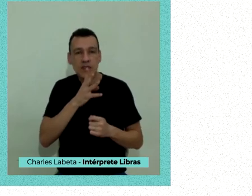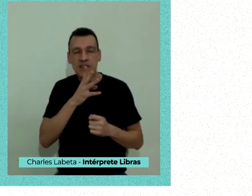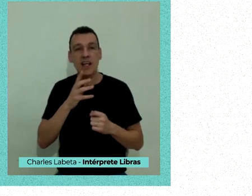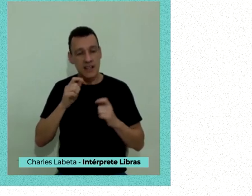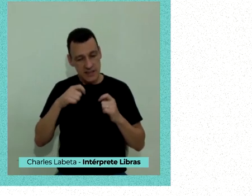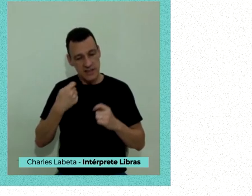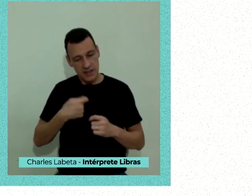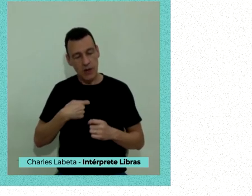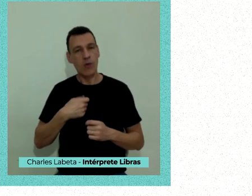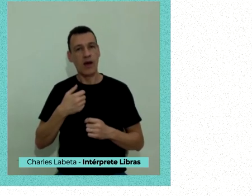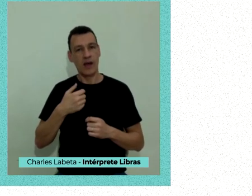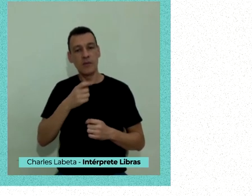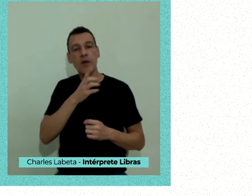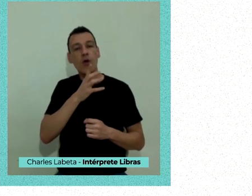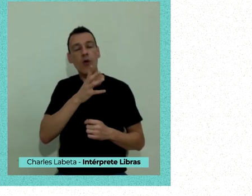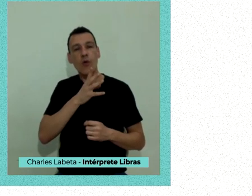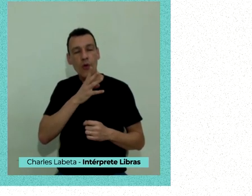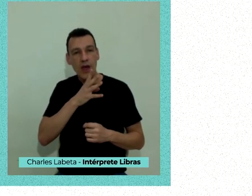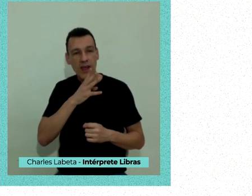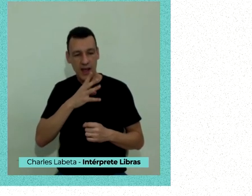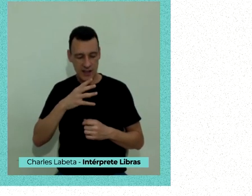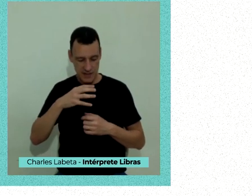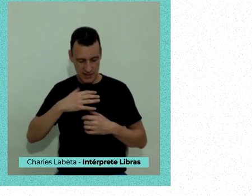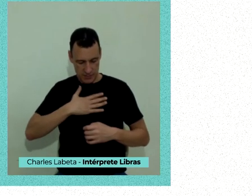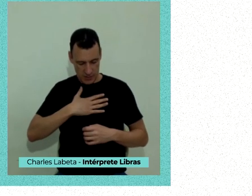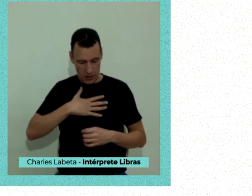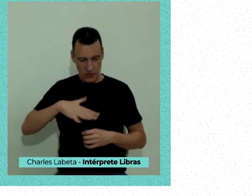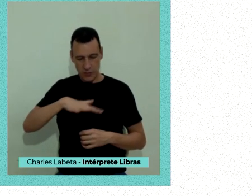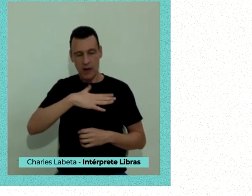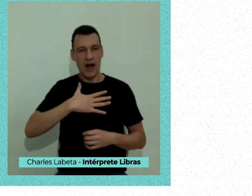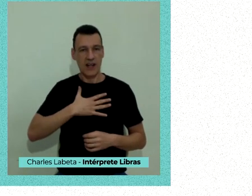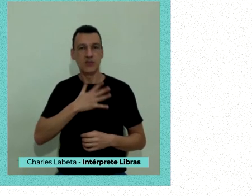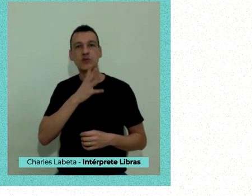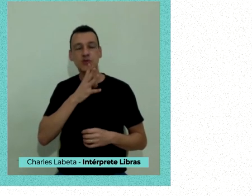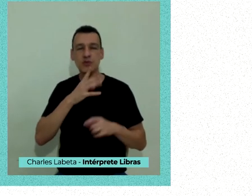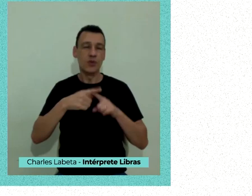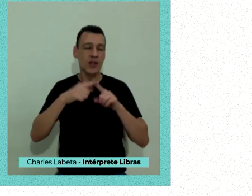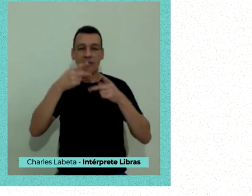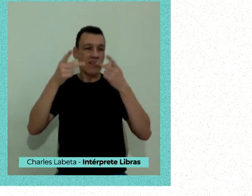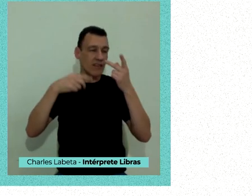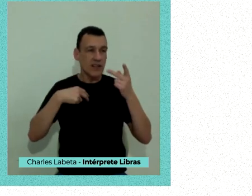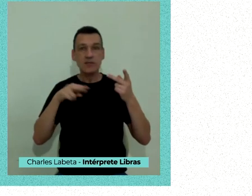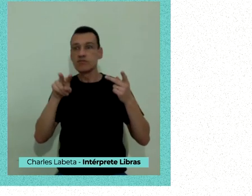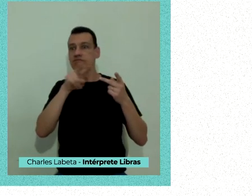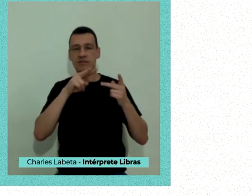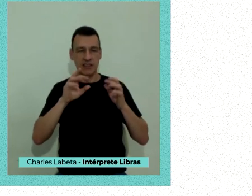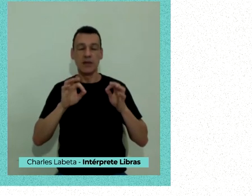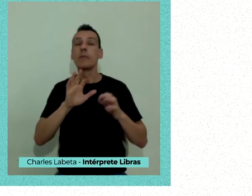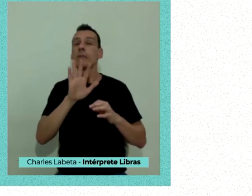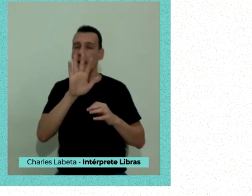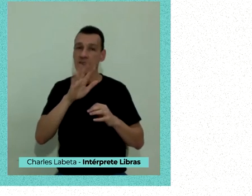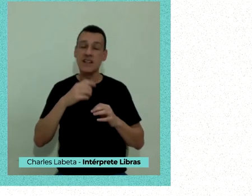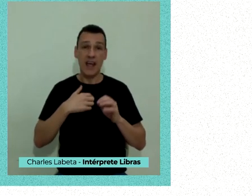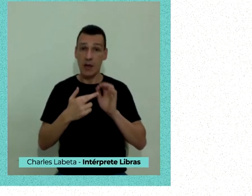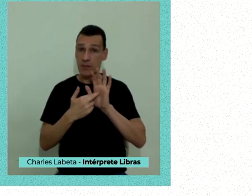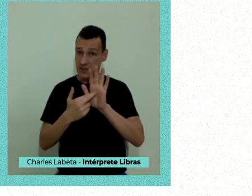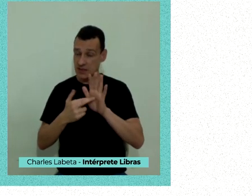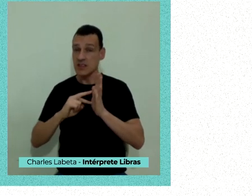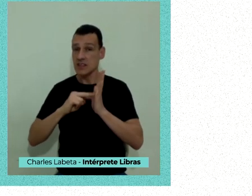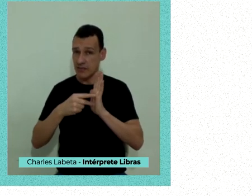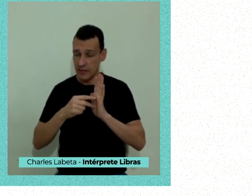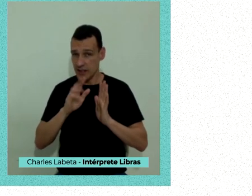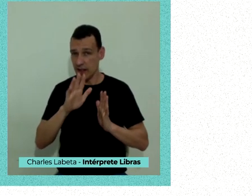daqueles espaços a partir das falas. Agora, a representatividade, ela se dá